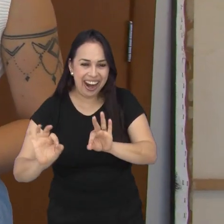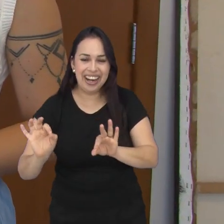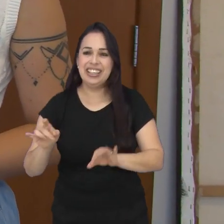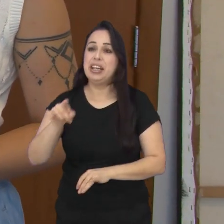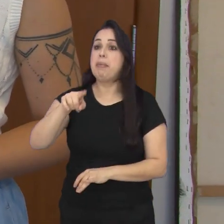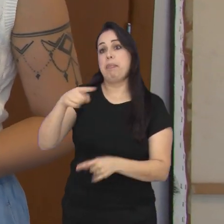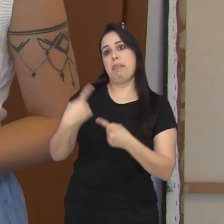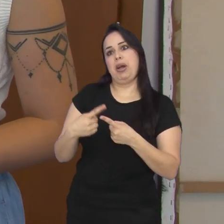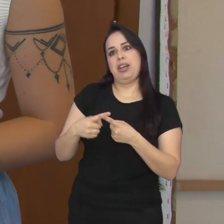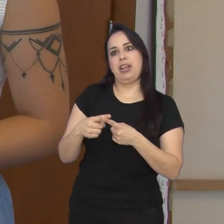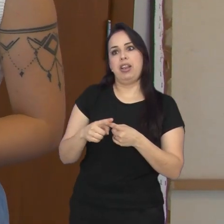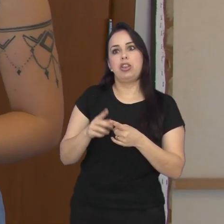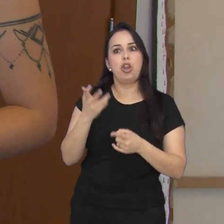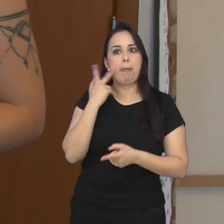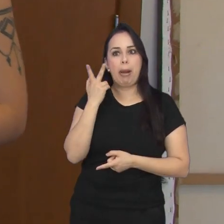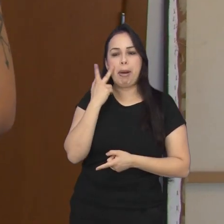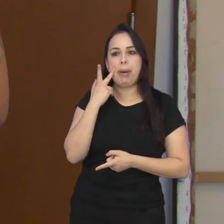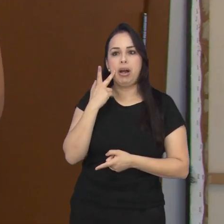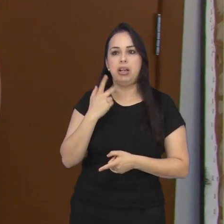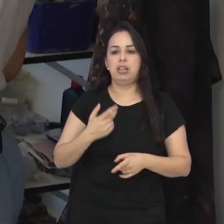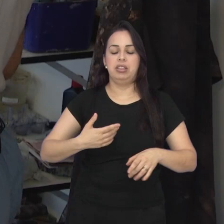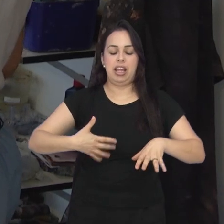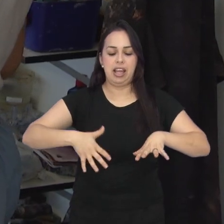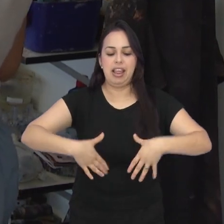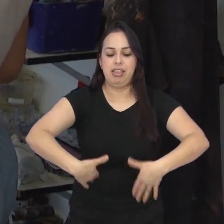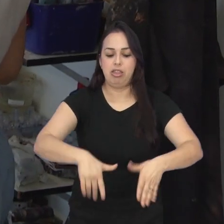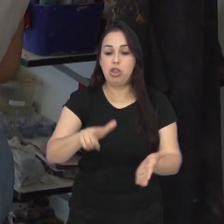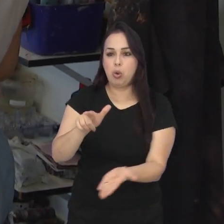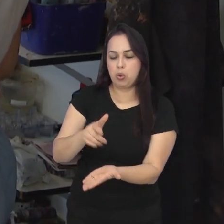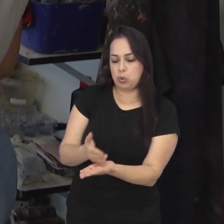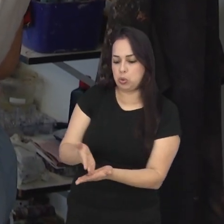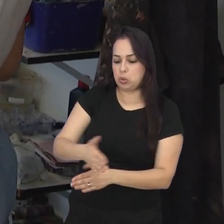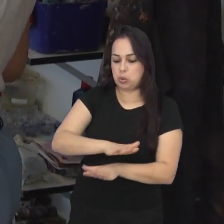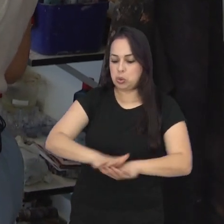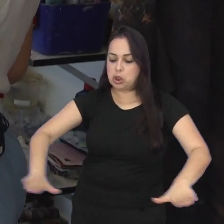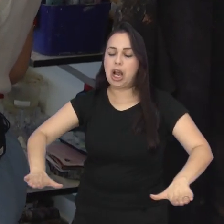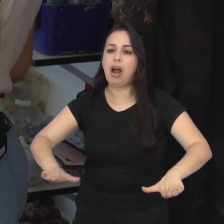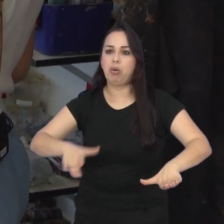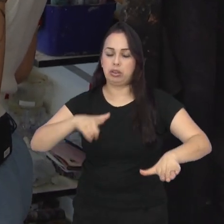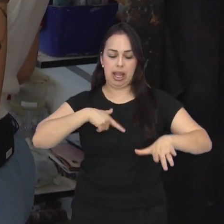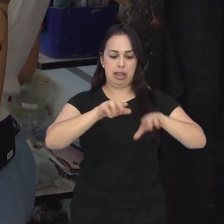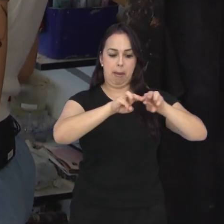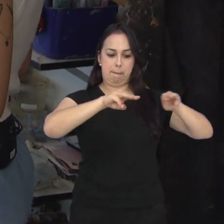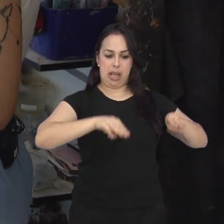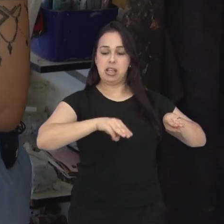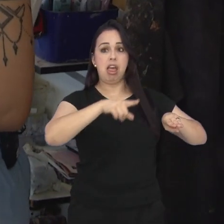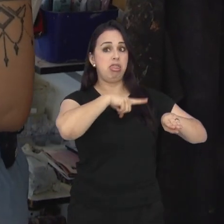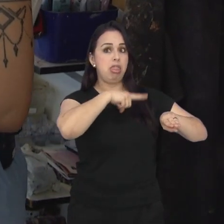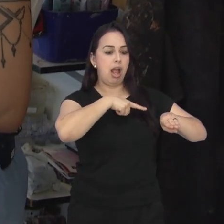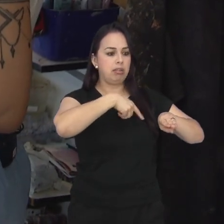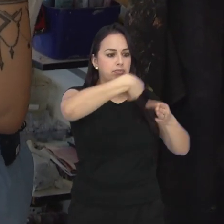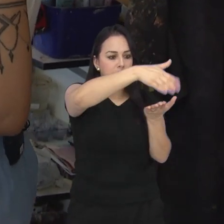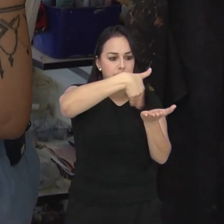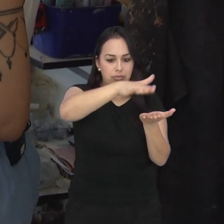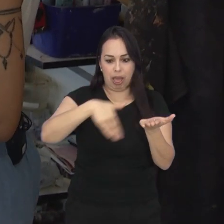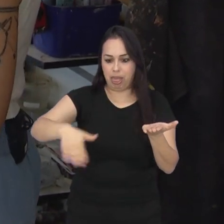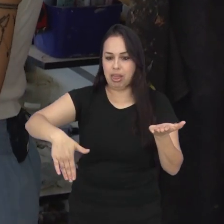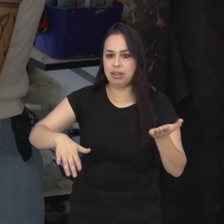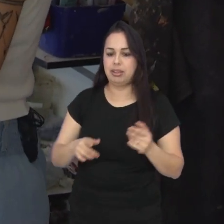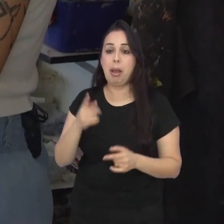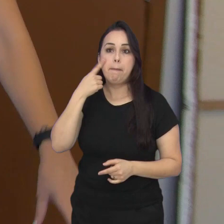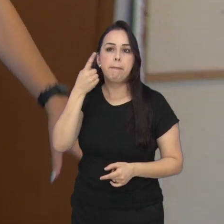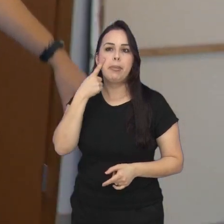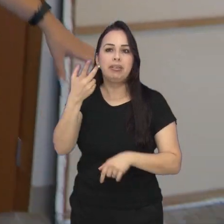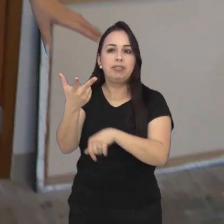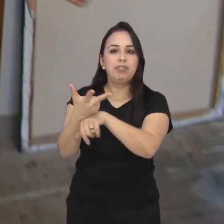receber vocês, pra gente. Porque normalmente eu tenho telas pelo chão, aqui na mesa, tinta. Pessoal, pega